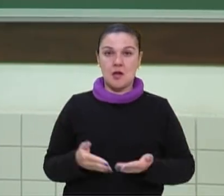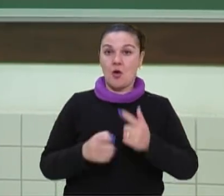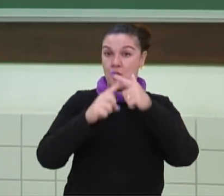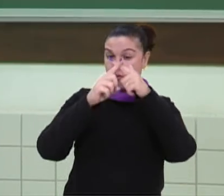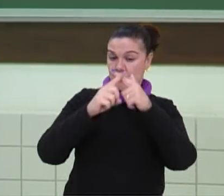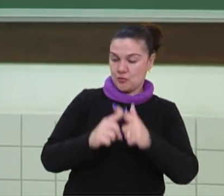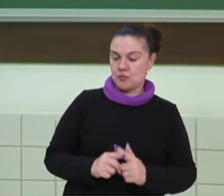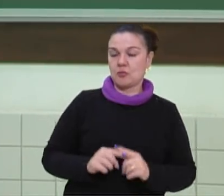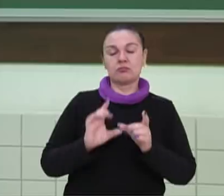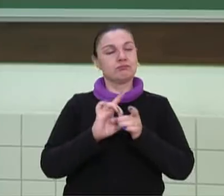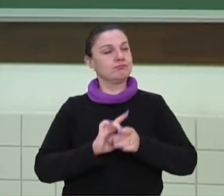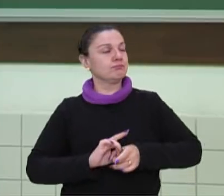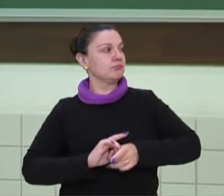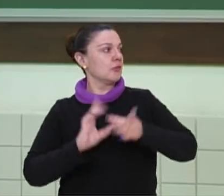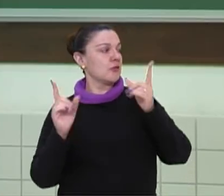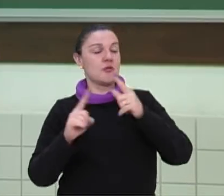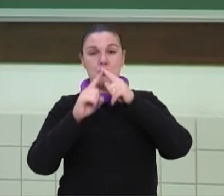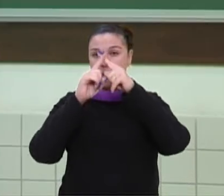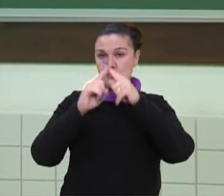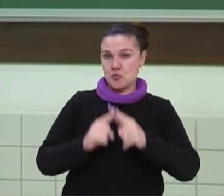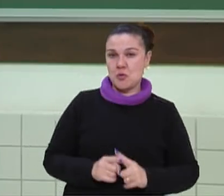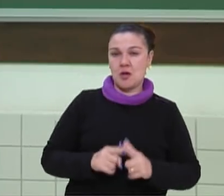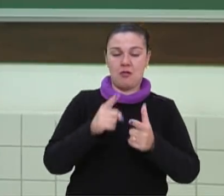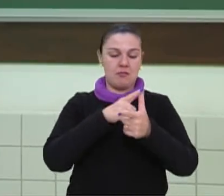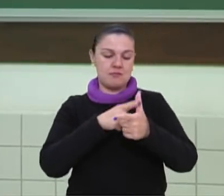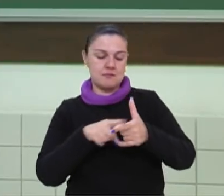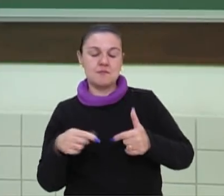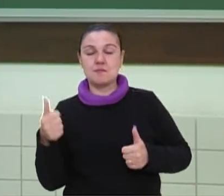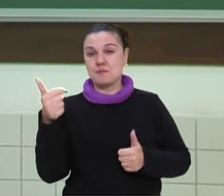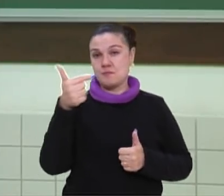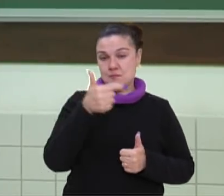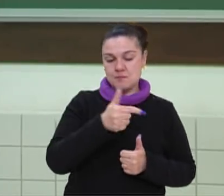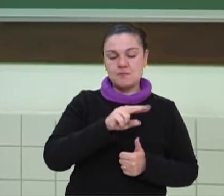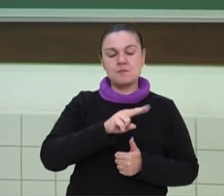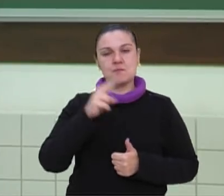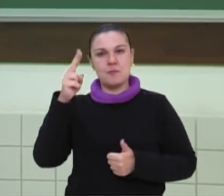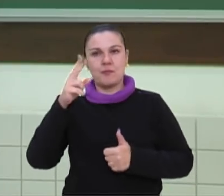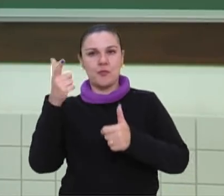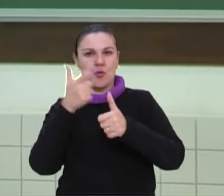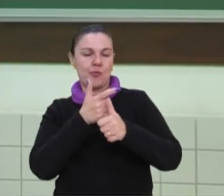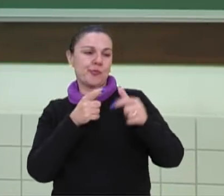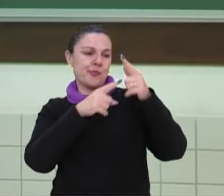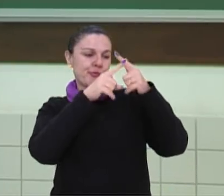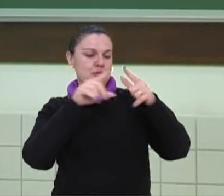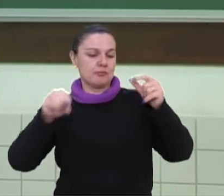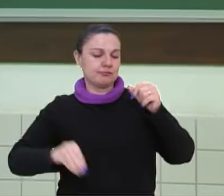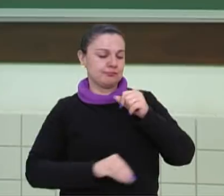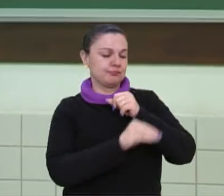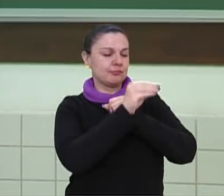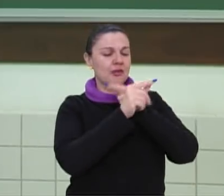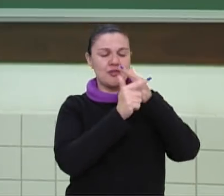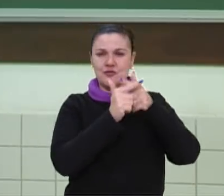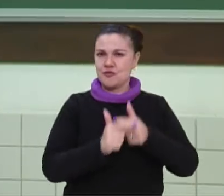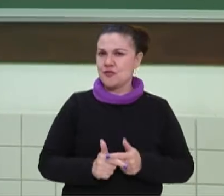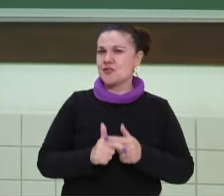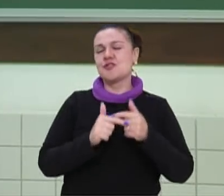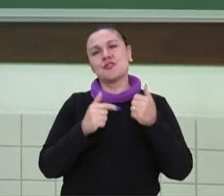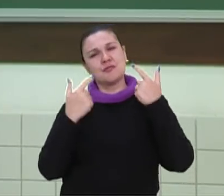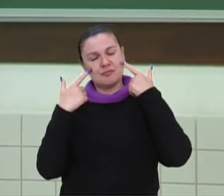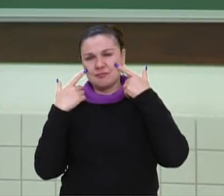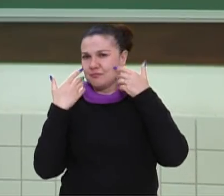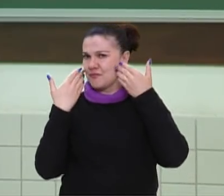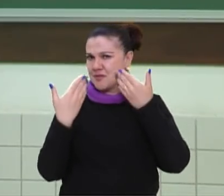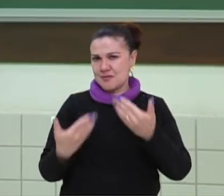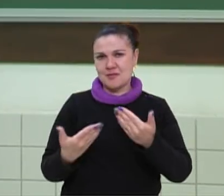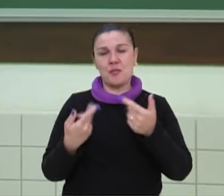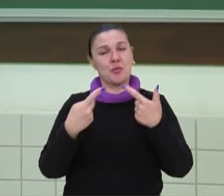você pode multiplicar e dividir por 2, ou pegar um número ali, um termo que está multiplicando, dividir antes, né? E o